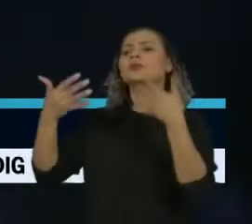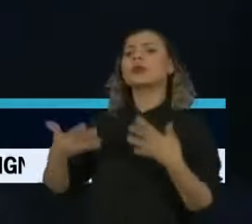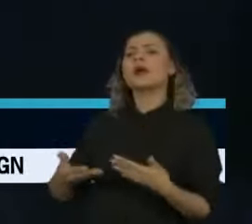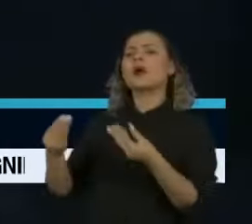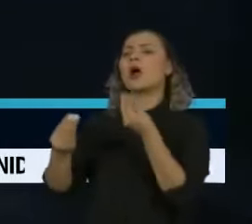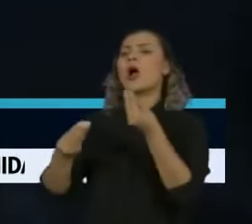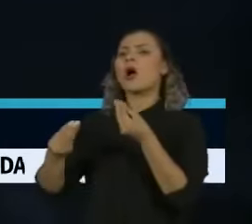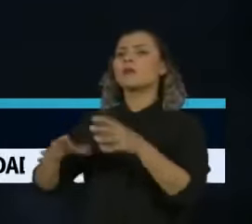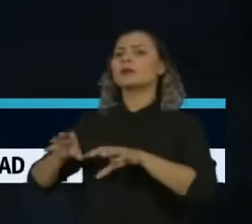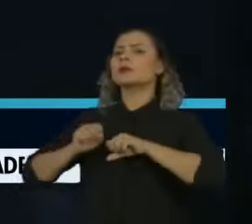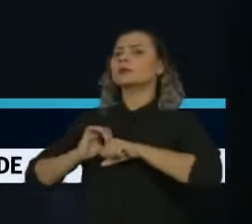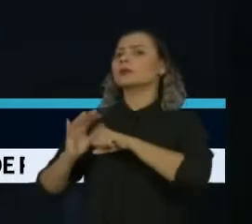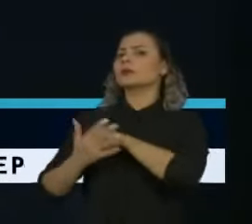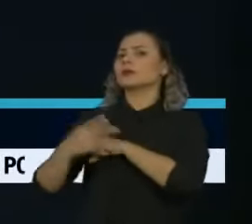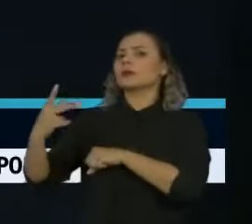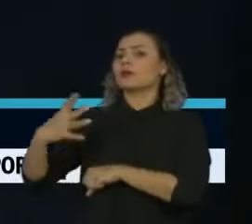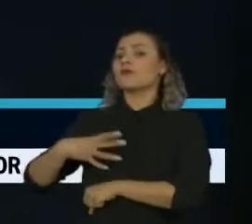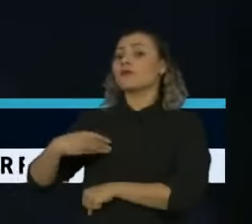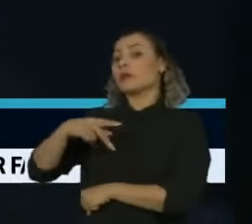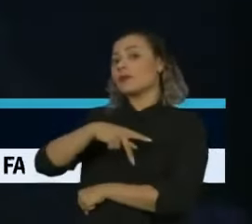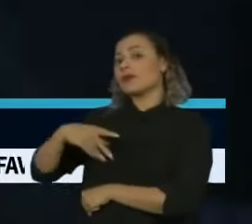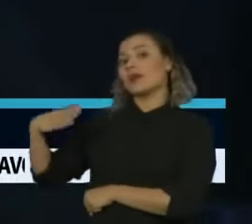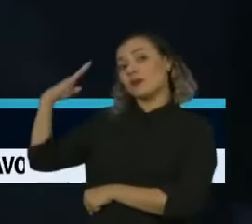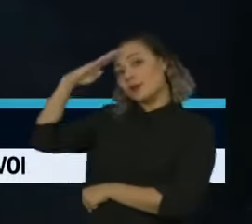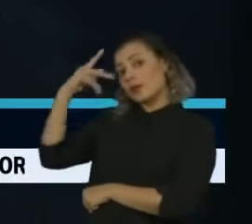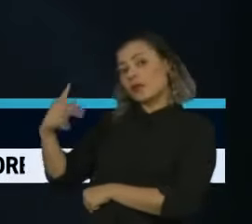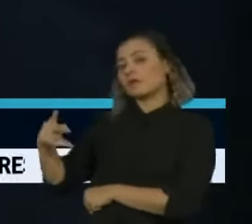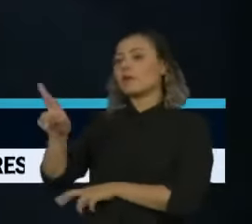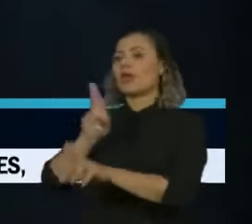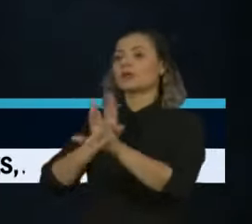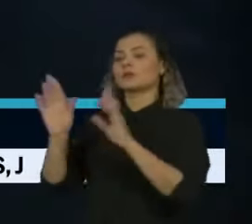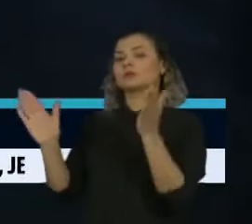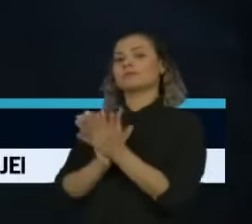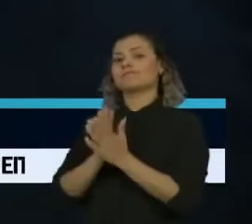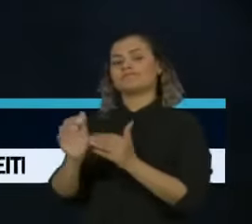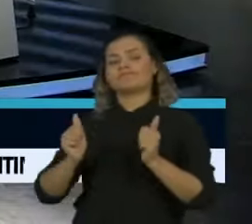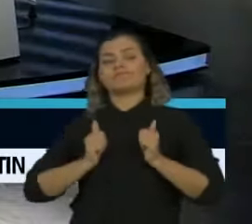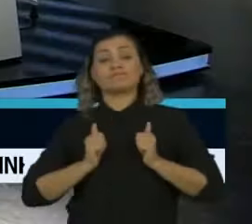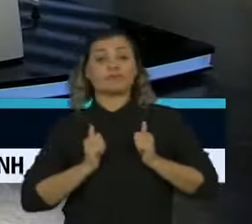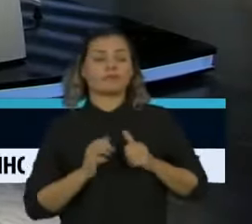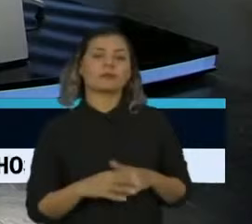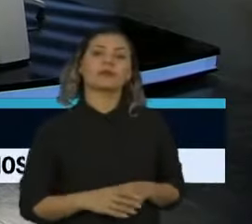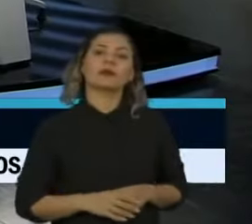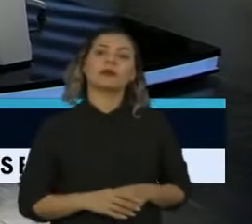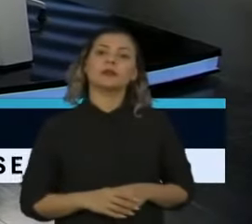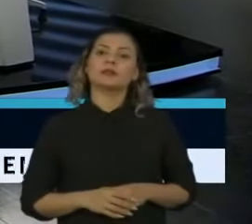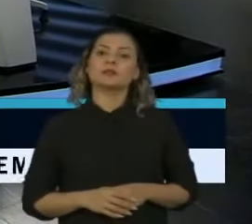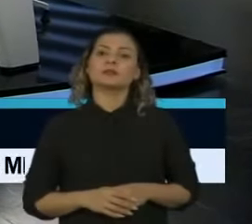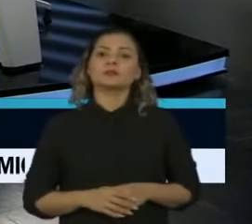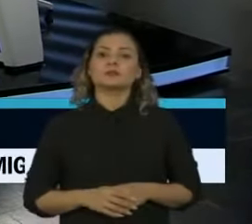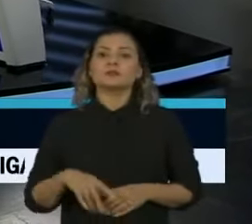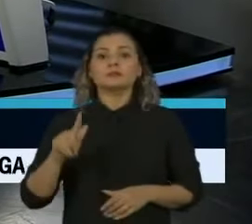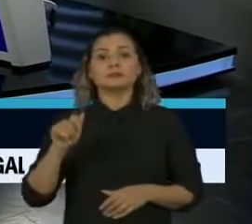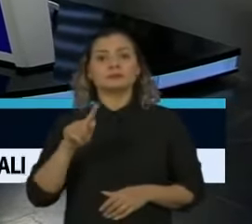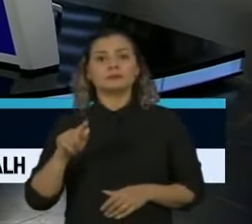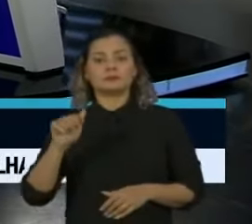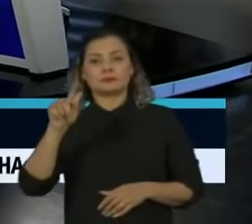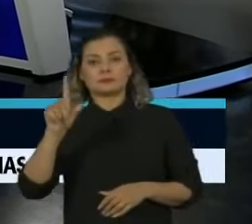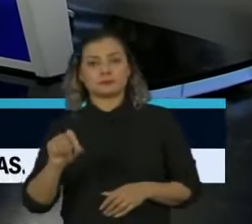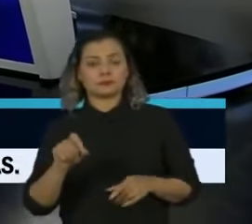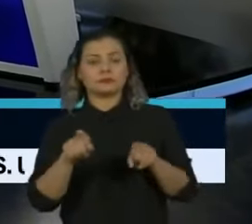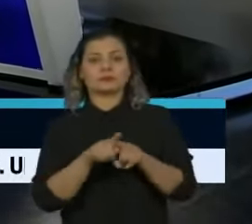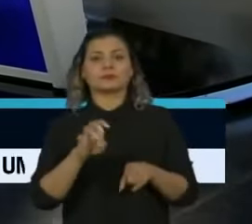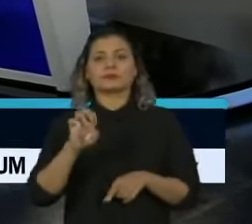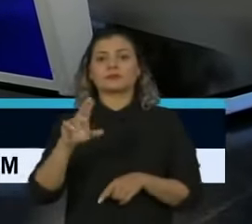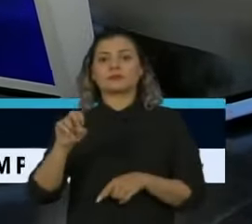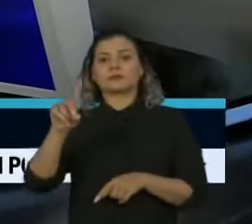diagnóstico de Covid-19 do filho do presidente, mas não tivemos resposta. Bom, doutor Gonzalo, o ministro interino da Saúde,